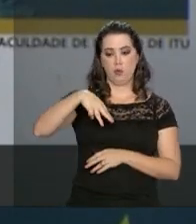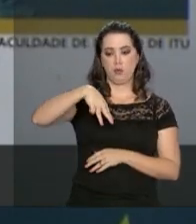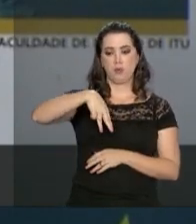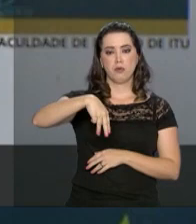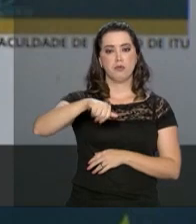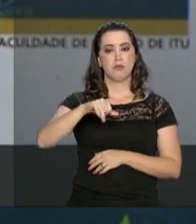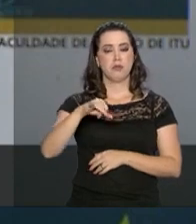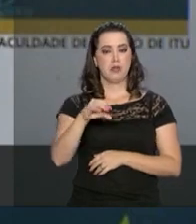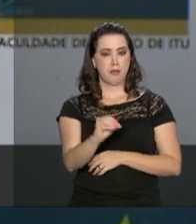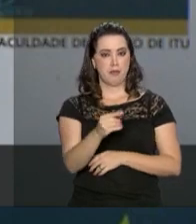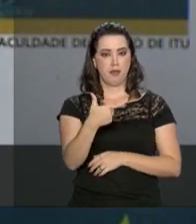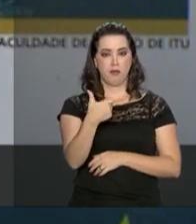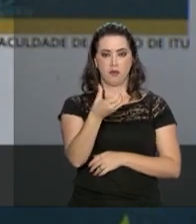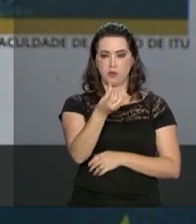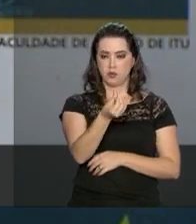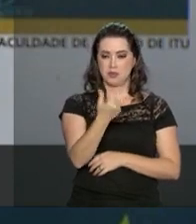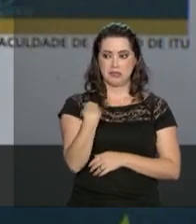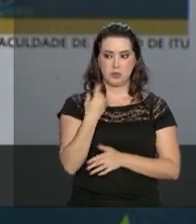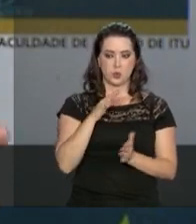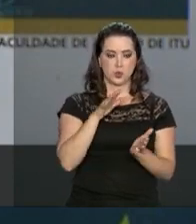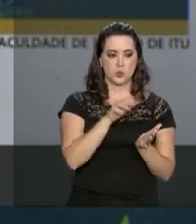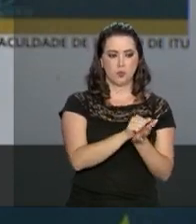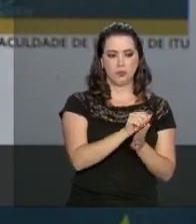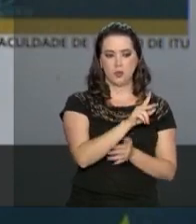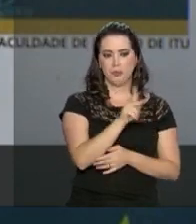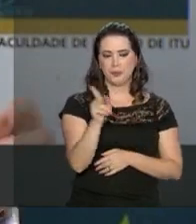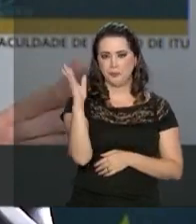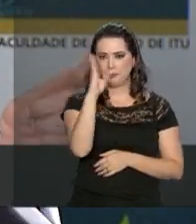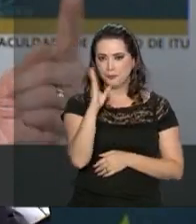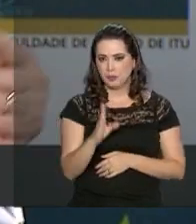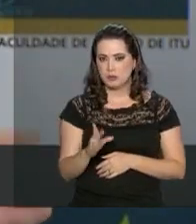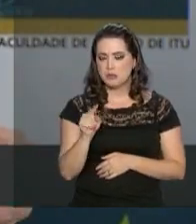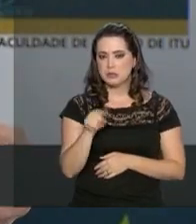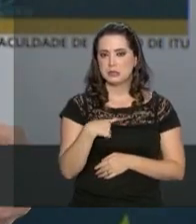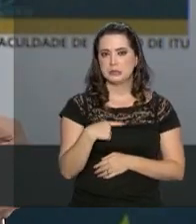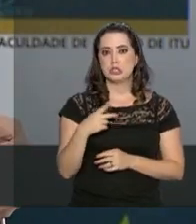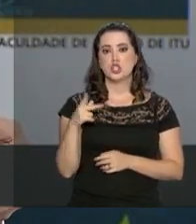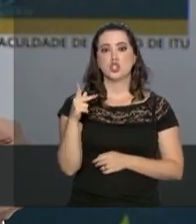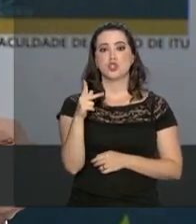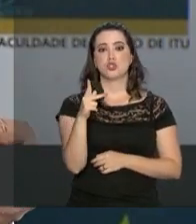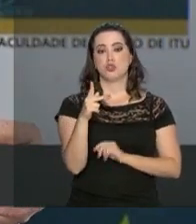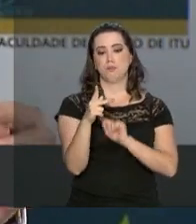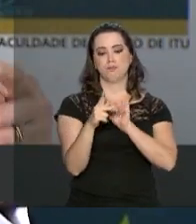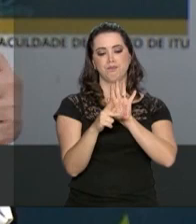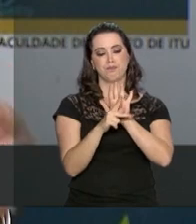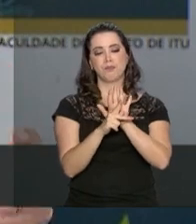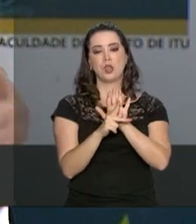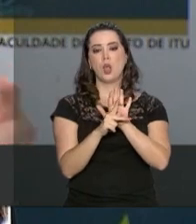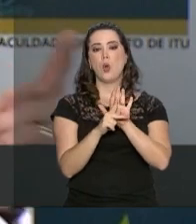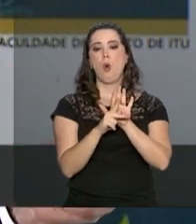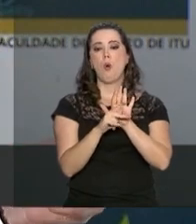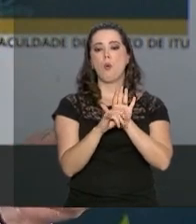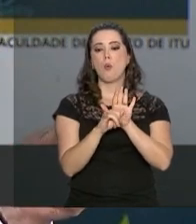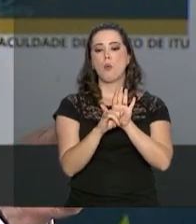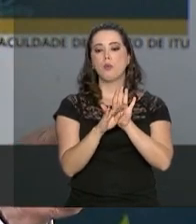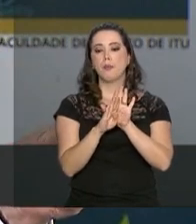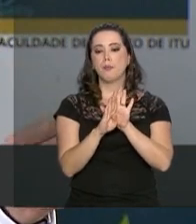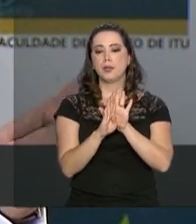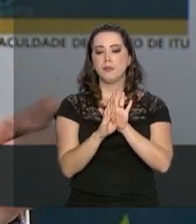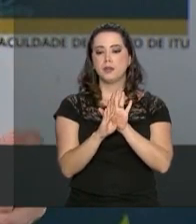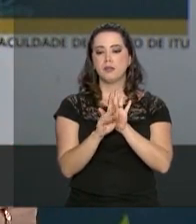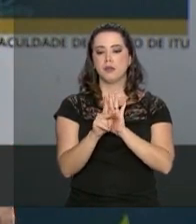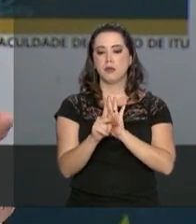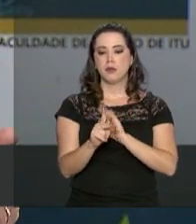2016, quando assumimos o governo, havia um produto interno bruto negativo de 5,4.